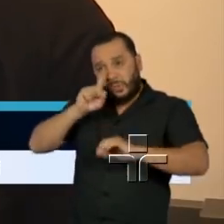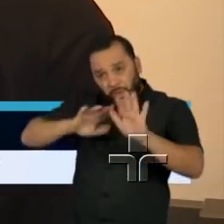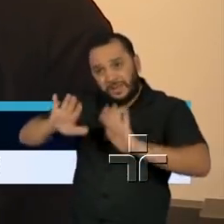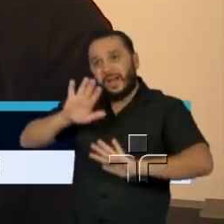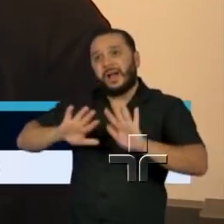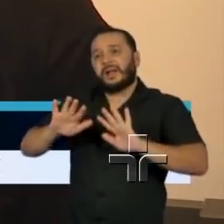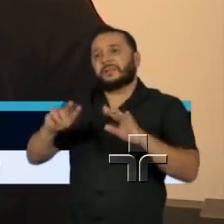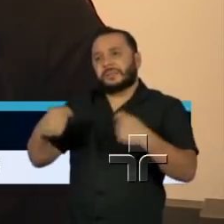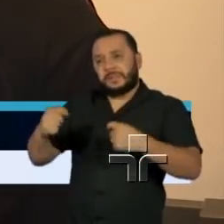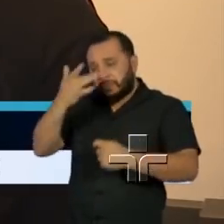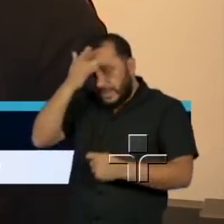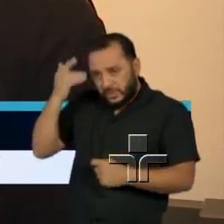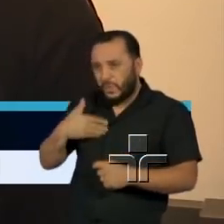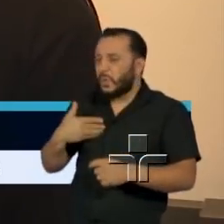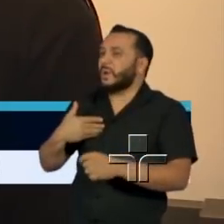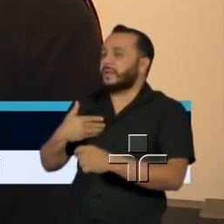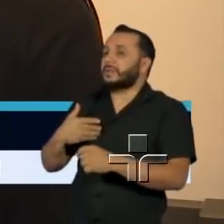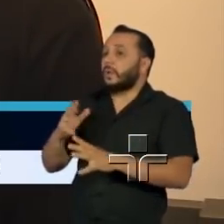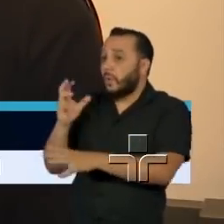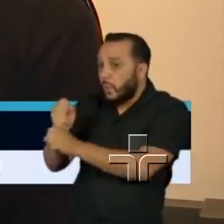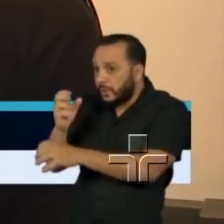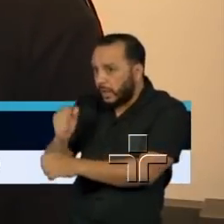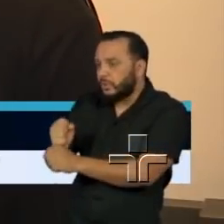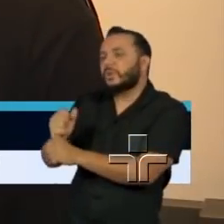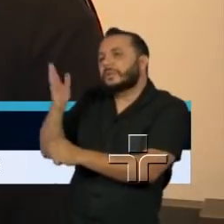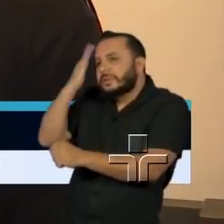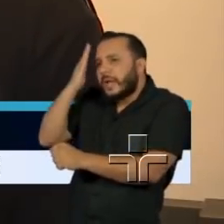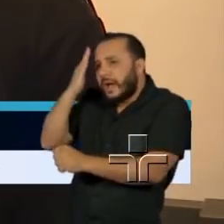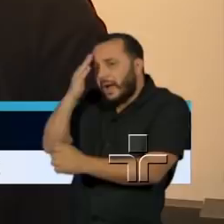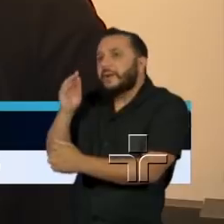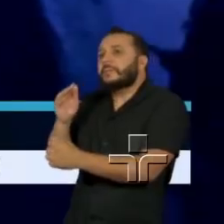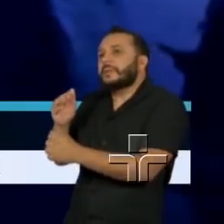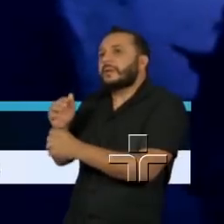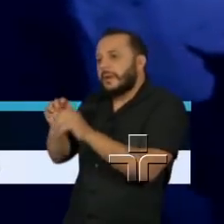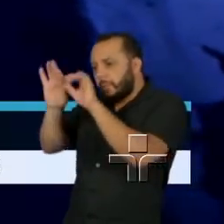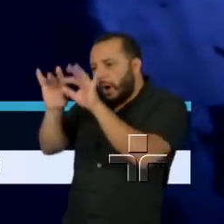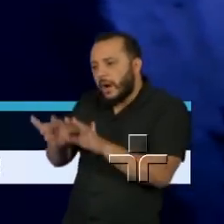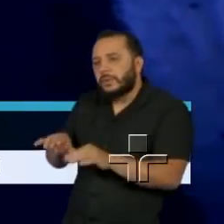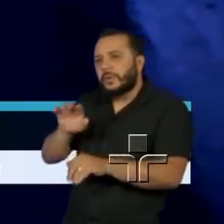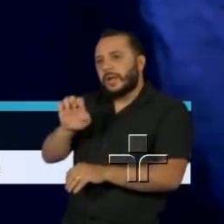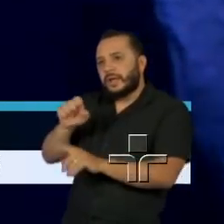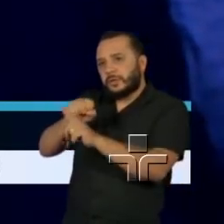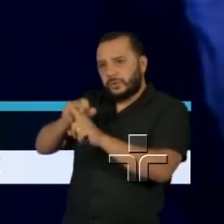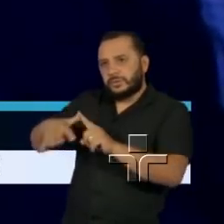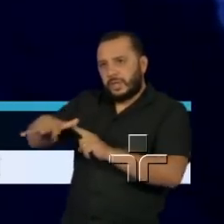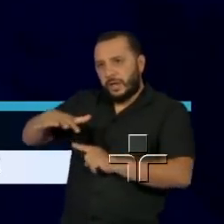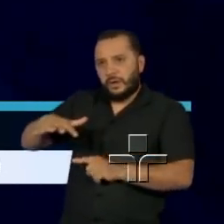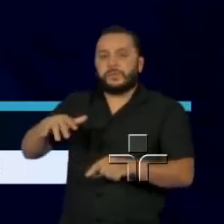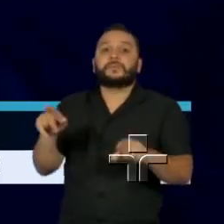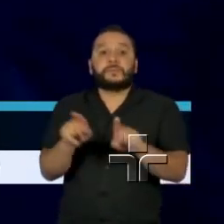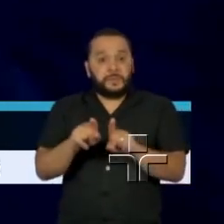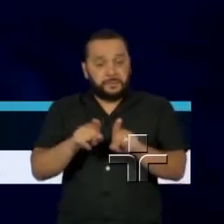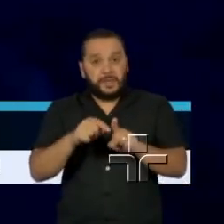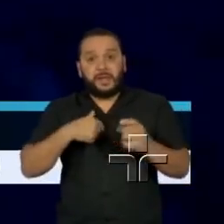desse processo capacitadas para conseguir fazer o atendimento ao e-Social. Cresce a produção de